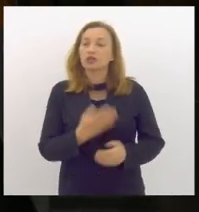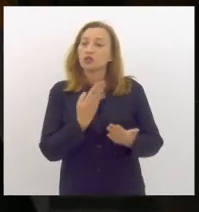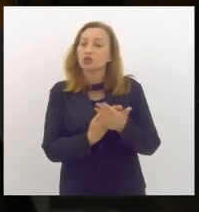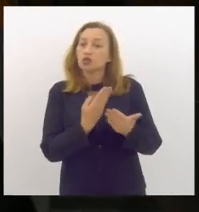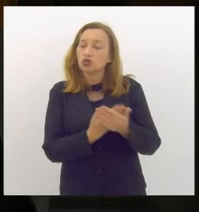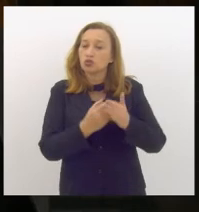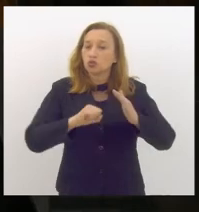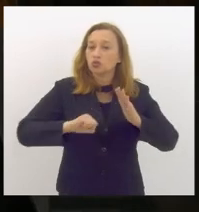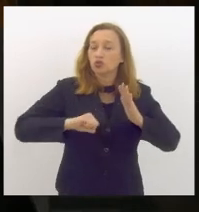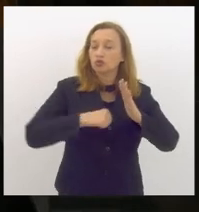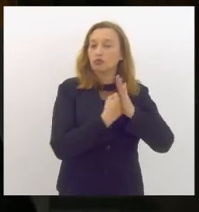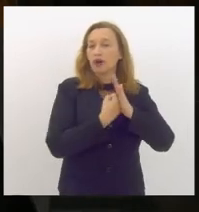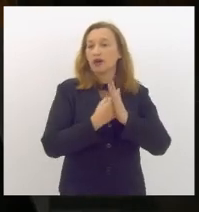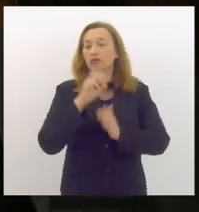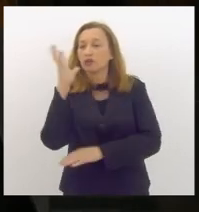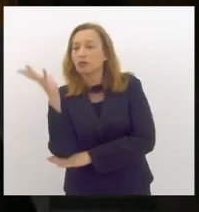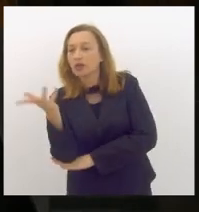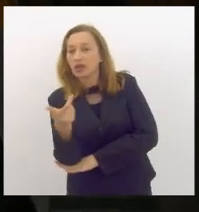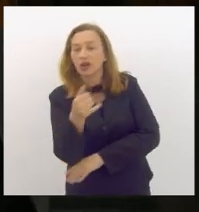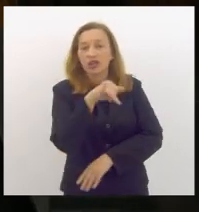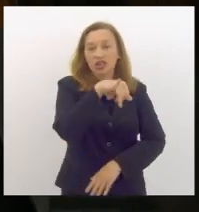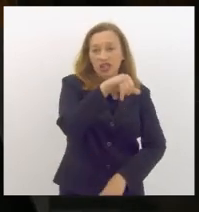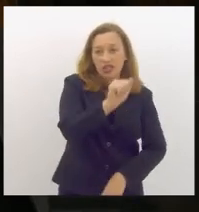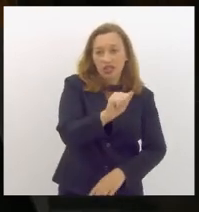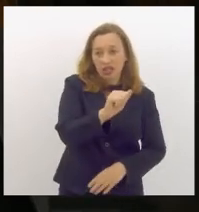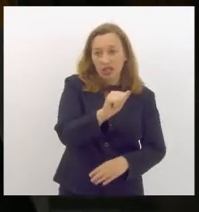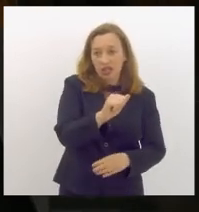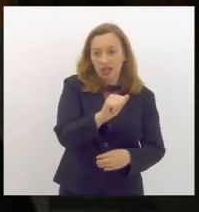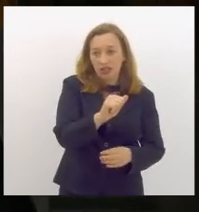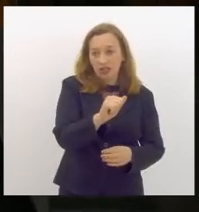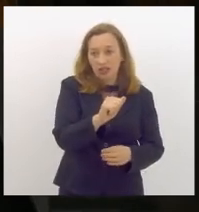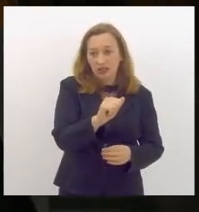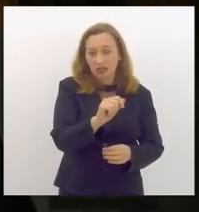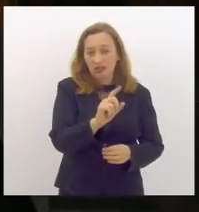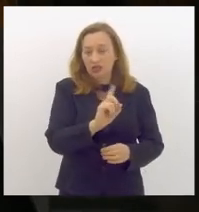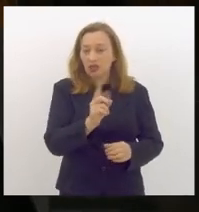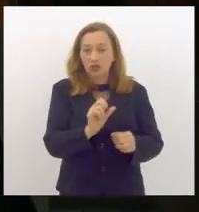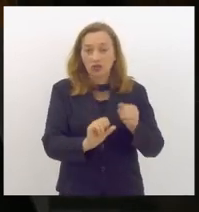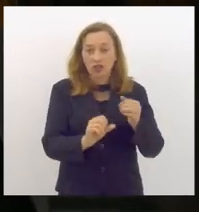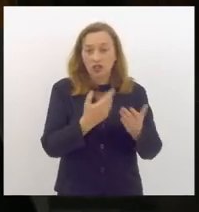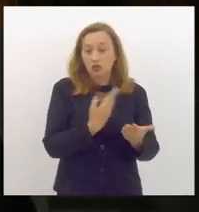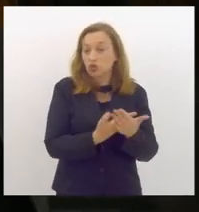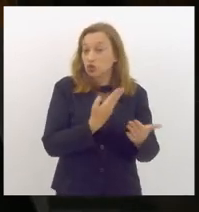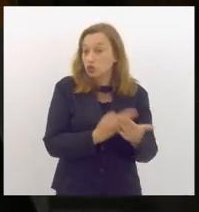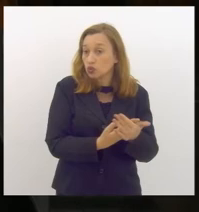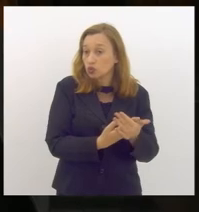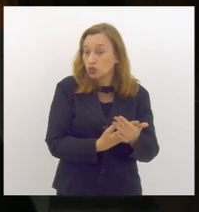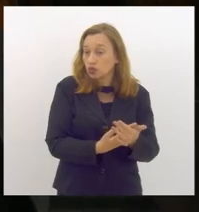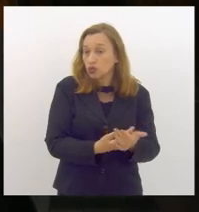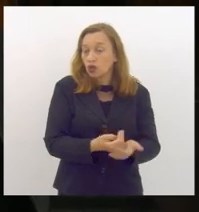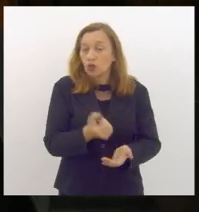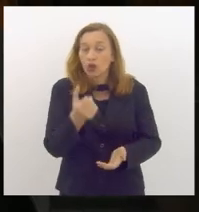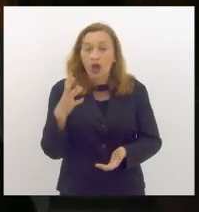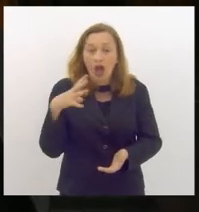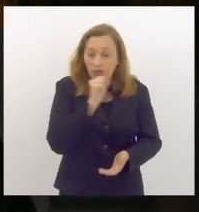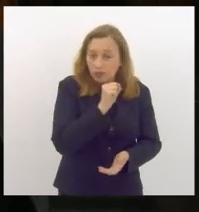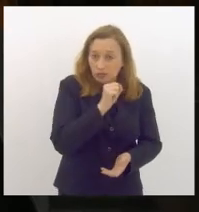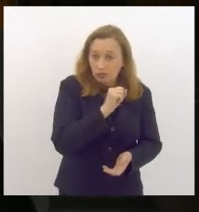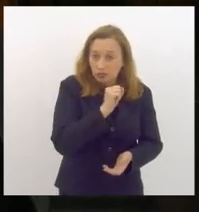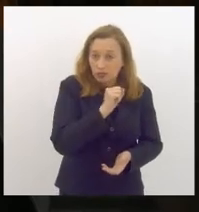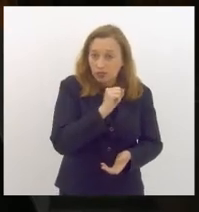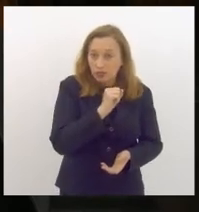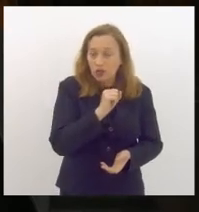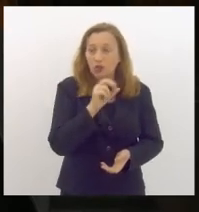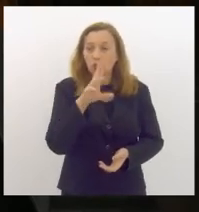impacto ambiental. O INEA dispensou esses estudos e, de forma quase que relâmpago,